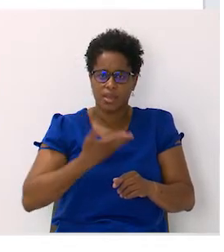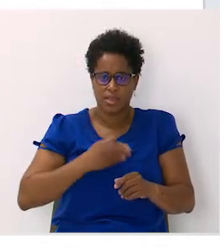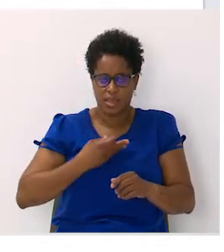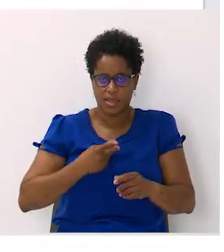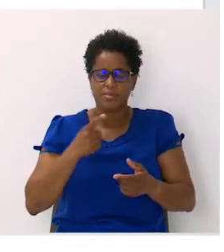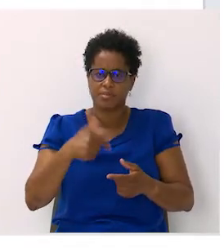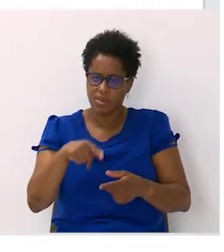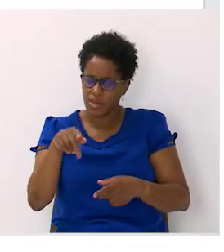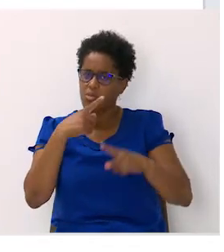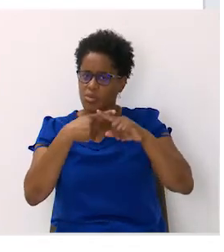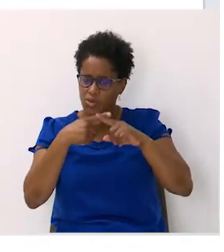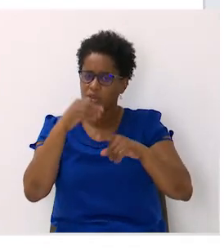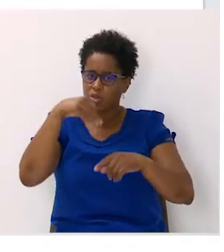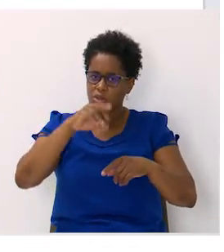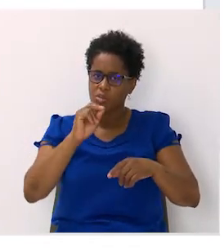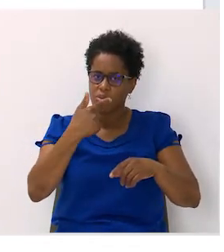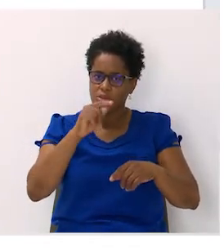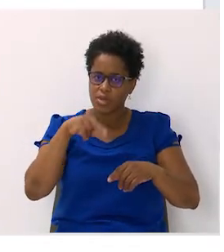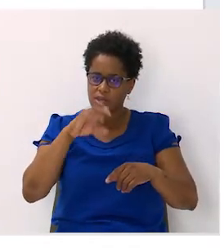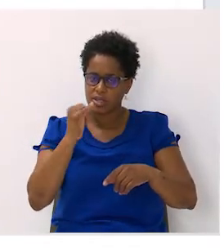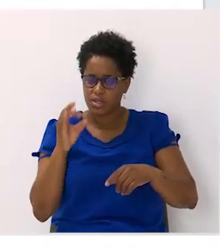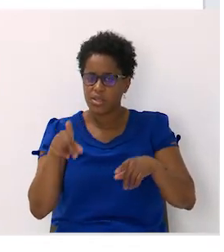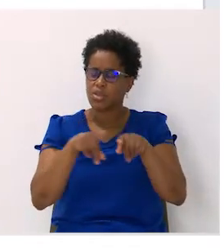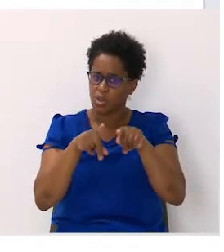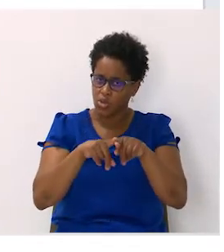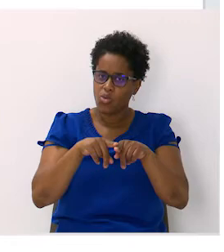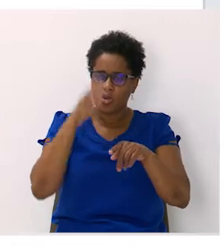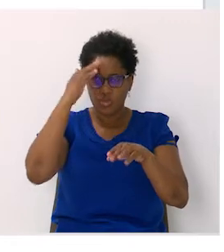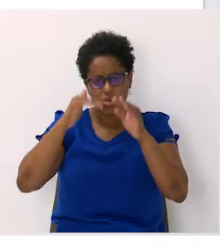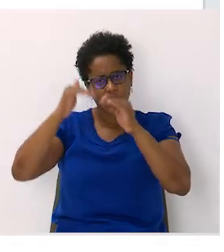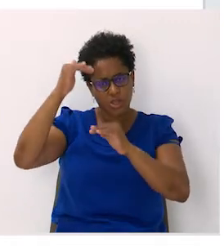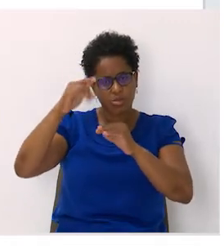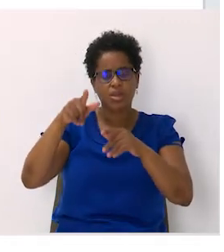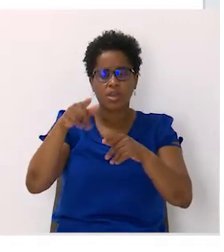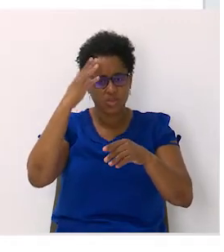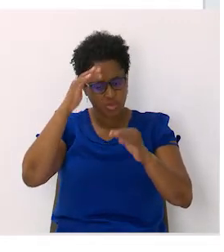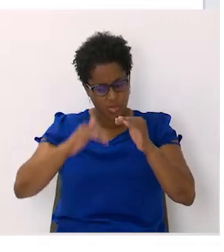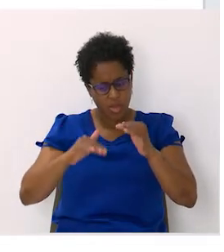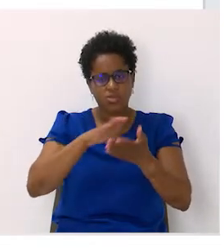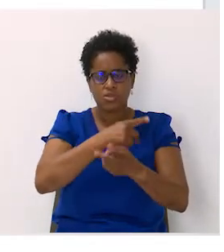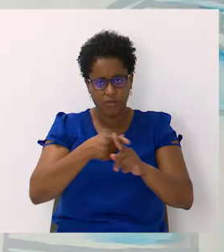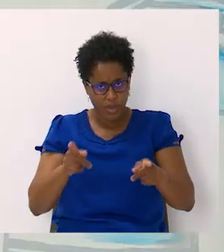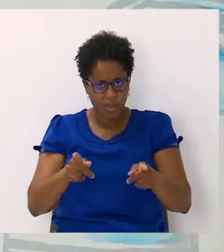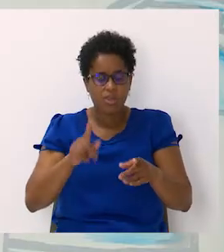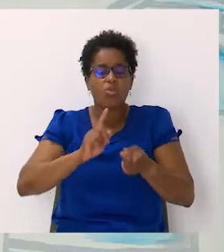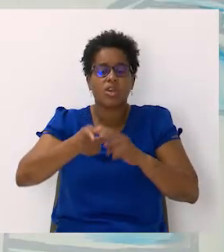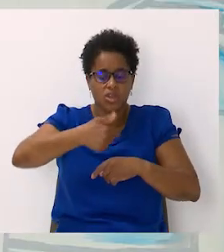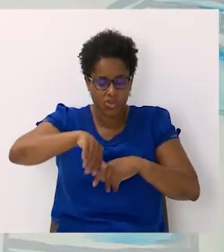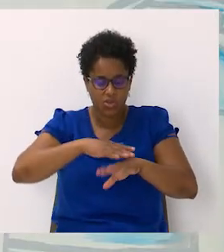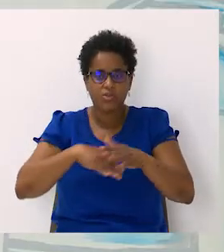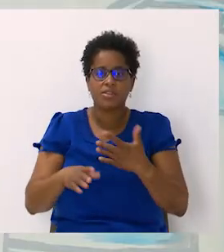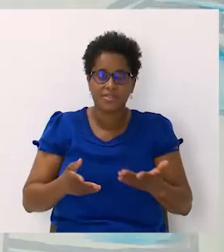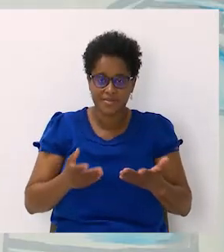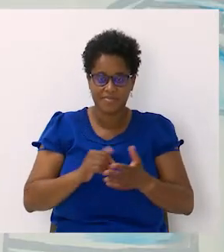aqui multiplicação de potência com mesmo expoentes e bases diferentes. O que é que vamos